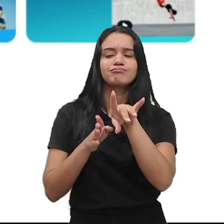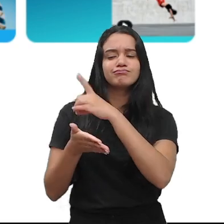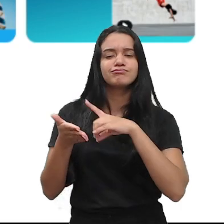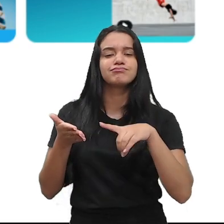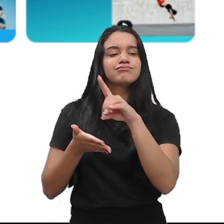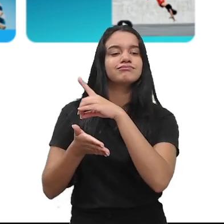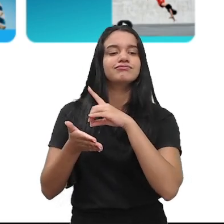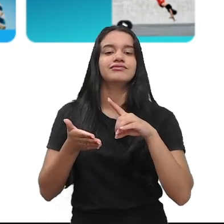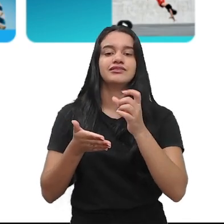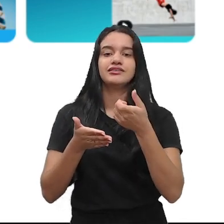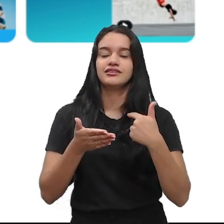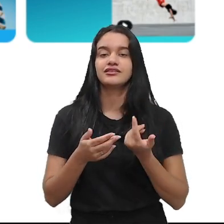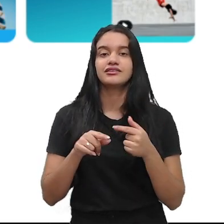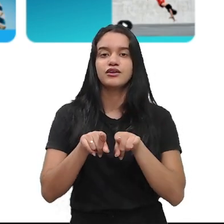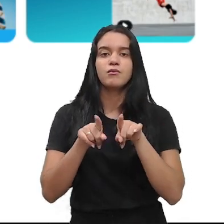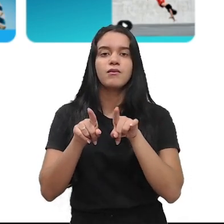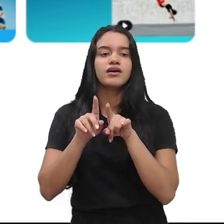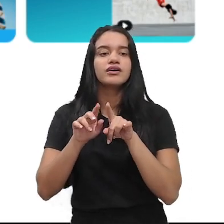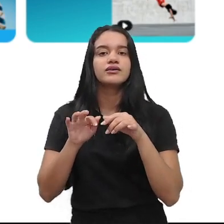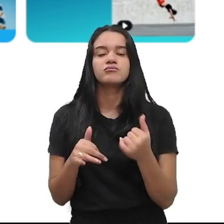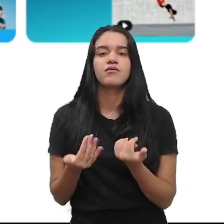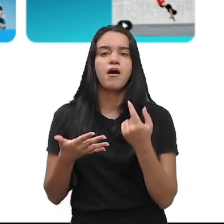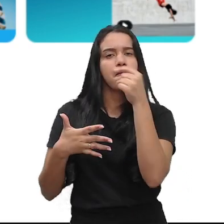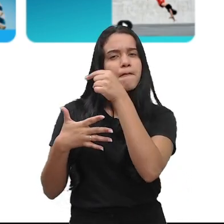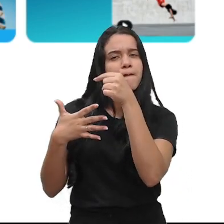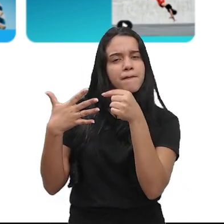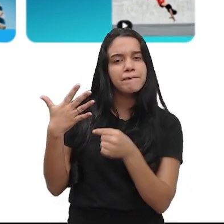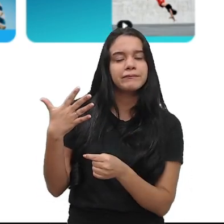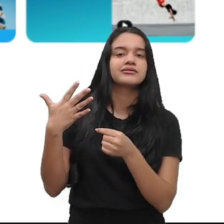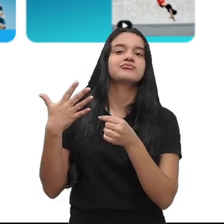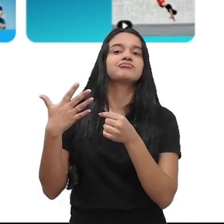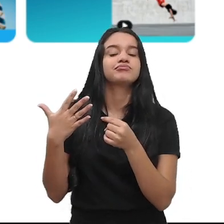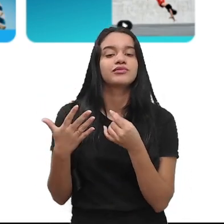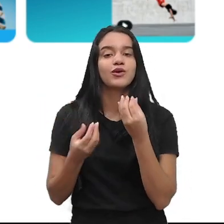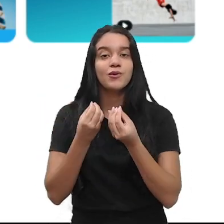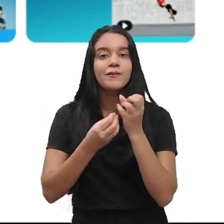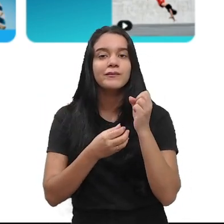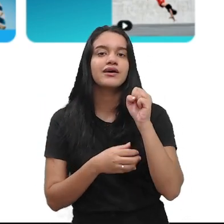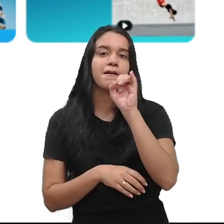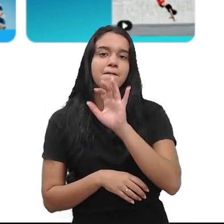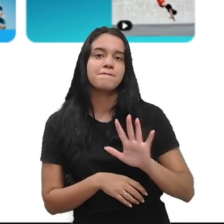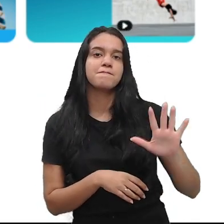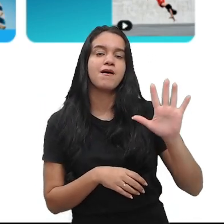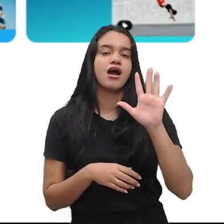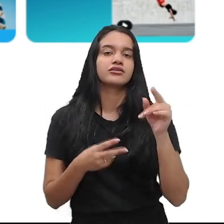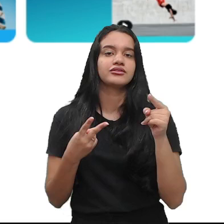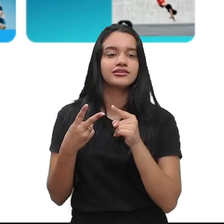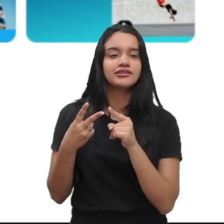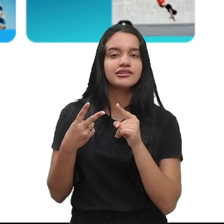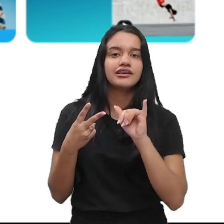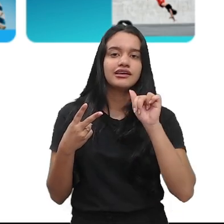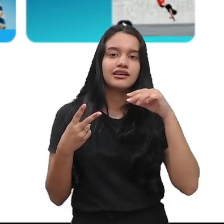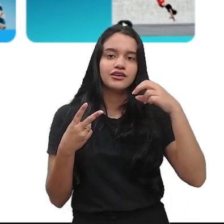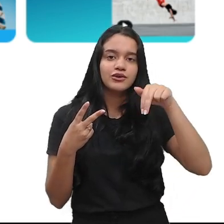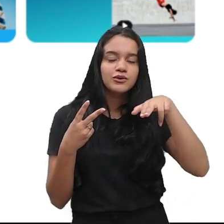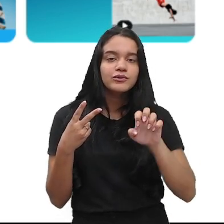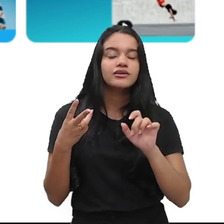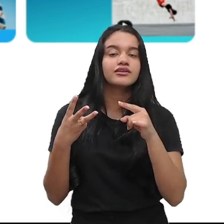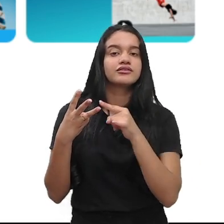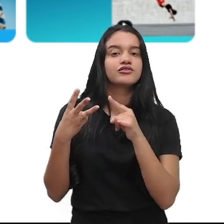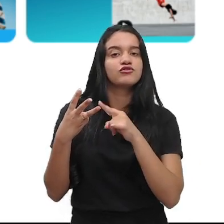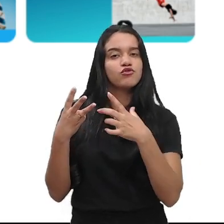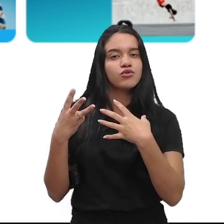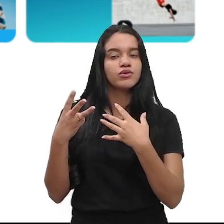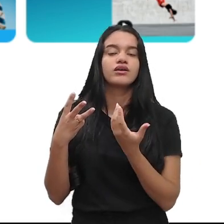Canva oferece uma vasta biblioteca de recursos gráficos, como imagens, ícones, ilustrações, formas e